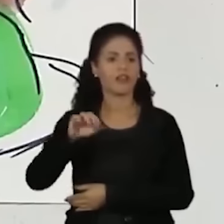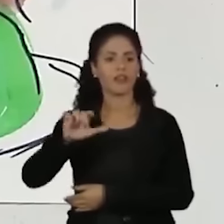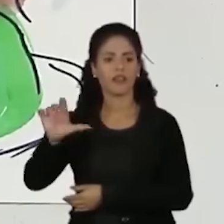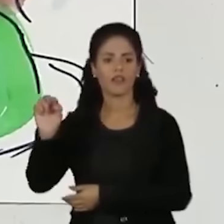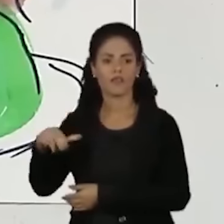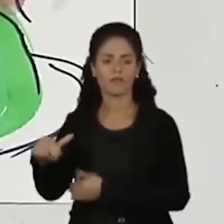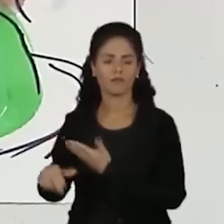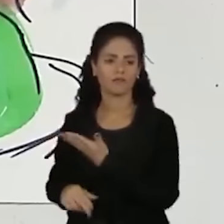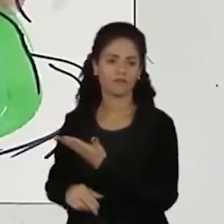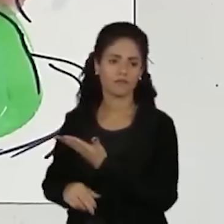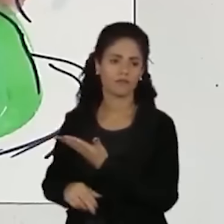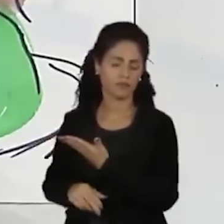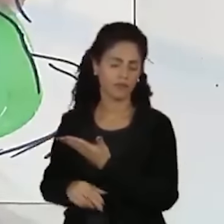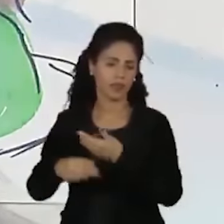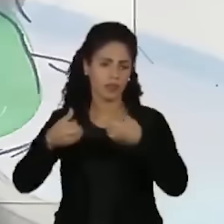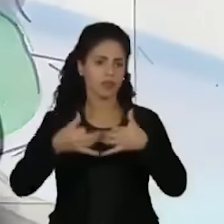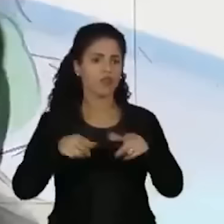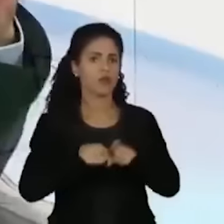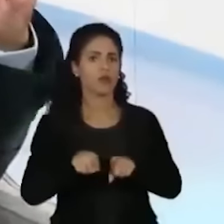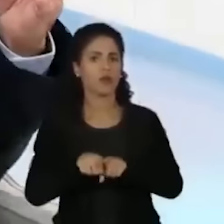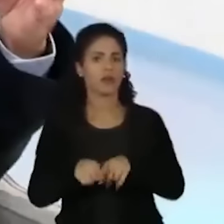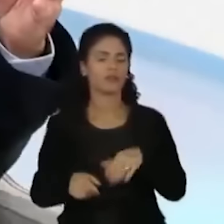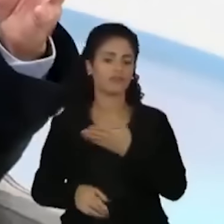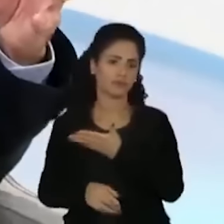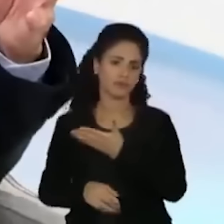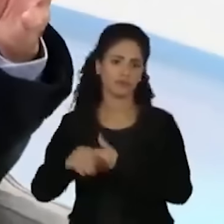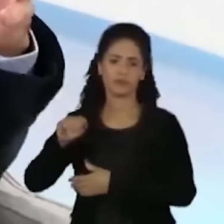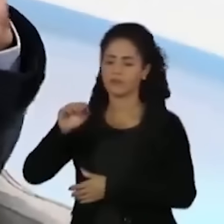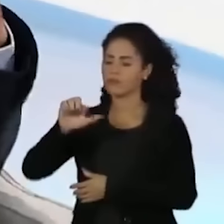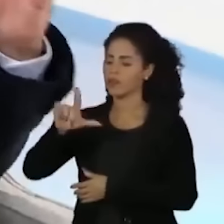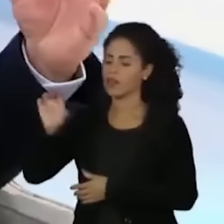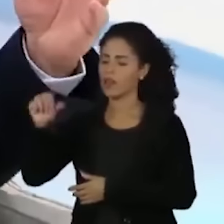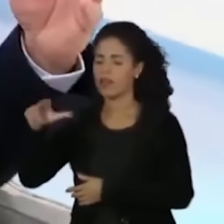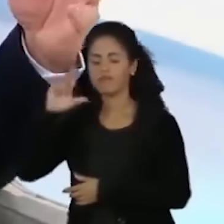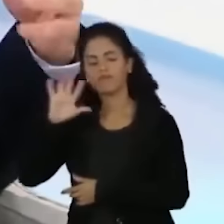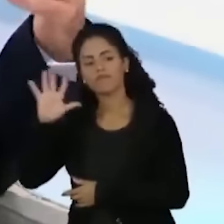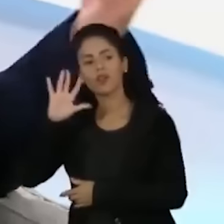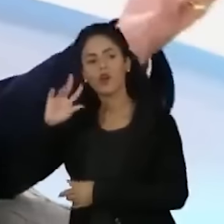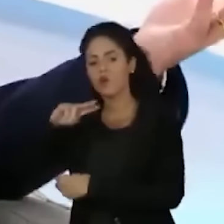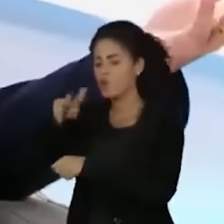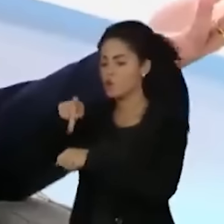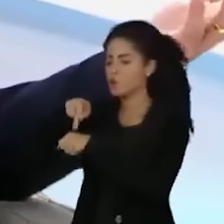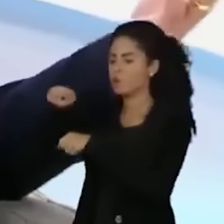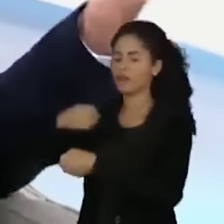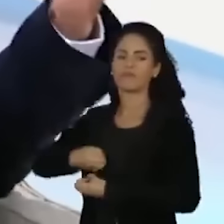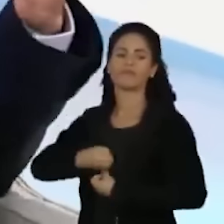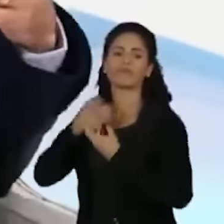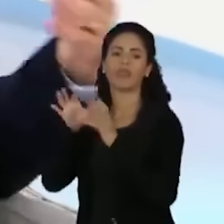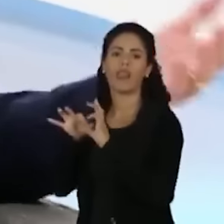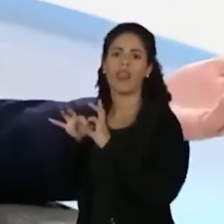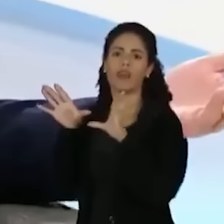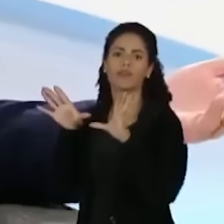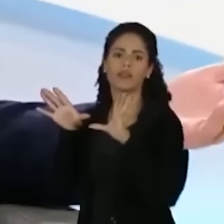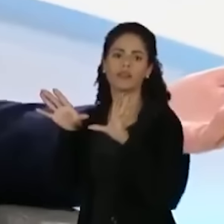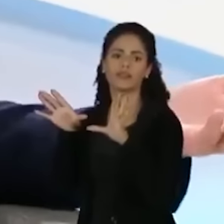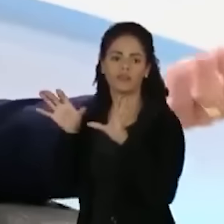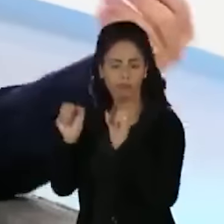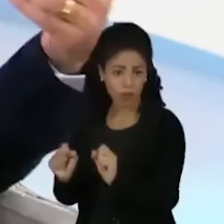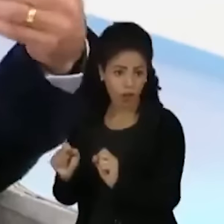Rosiane, acontece que na cabeça do Elon Musk, eu imagino, ele é de um país onde a liberdade de expressão é